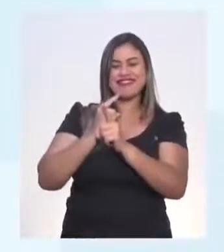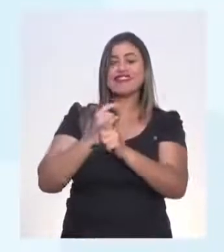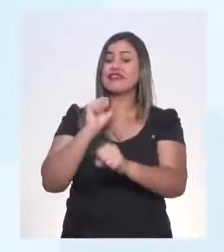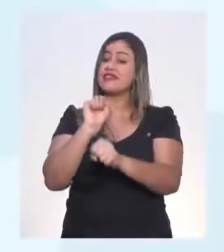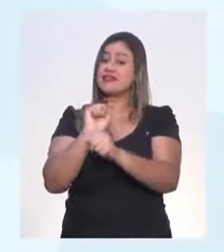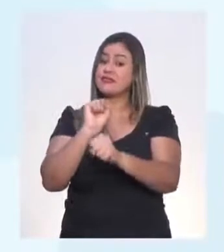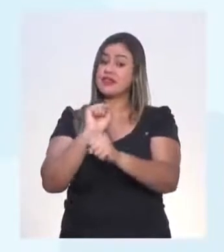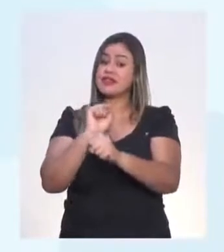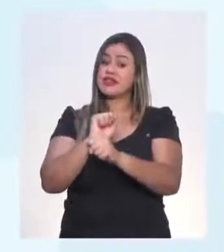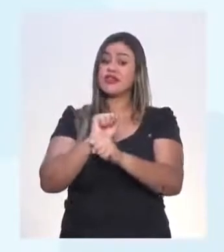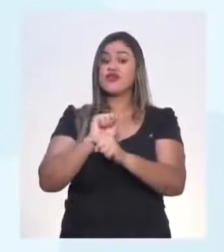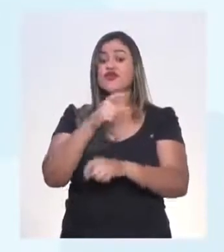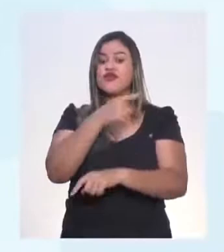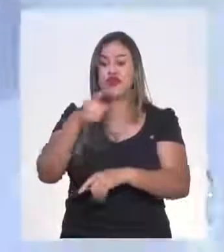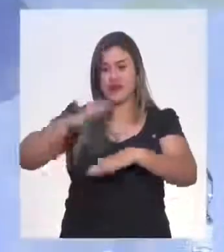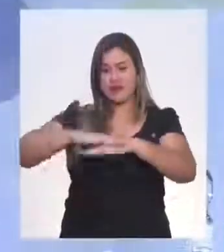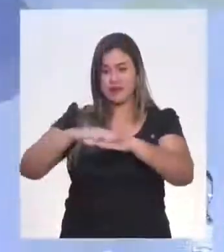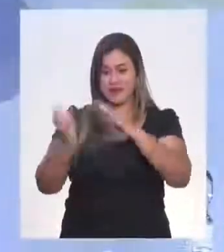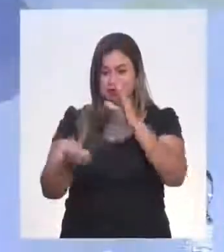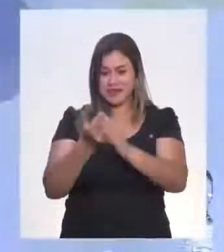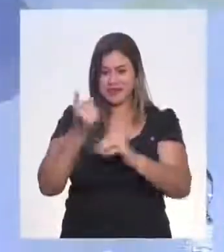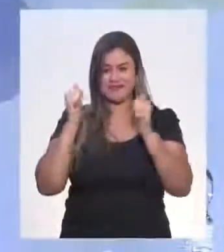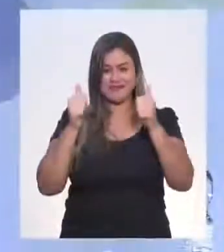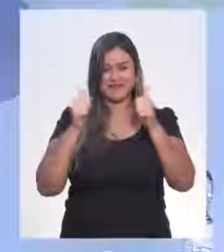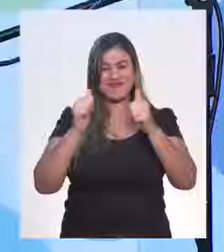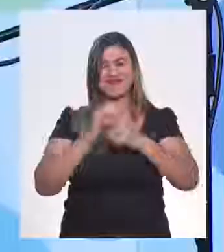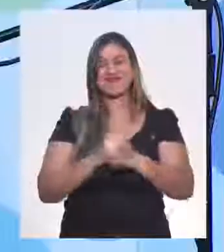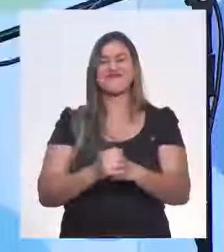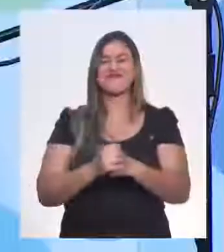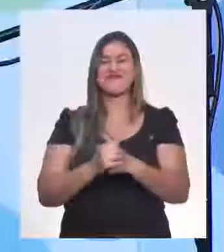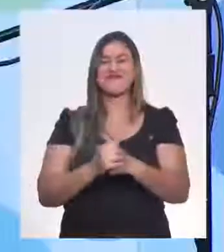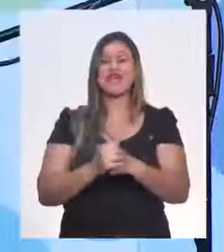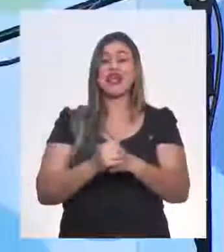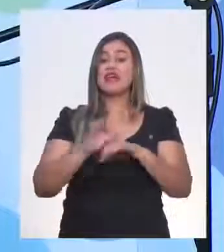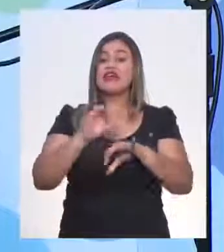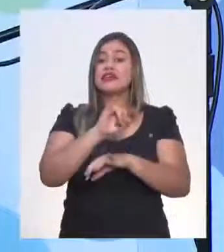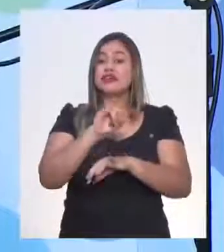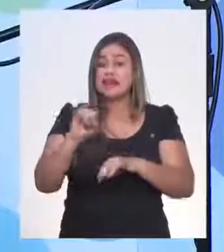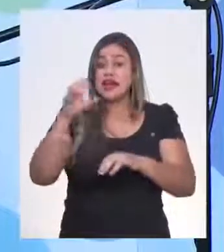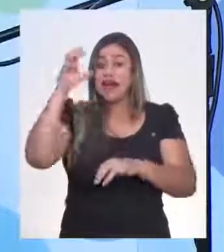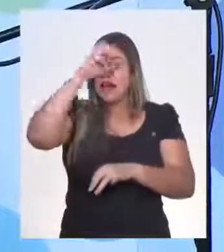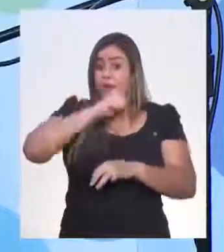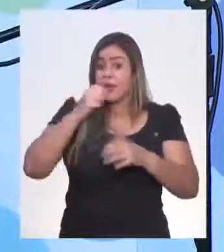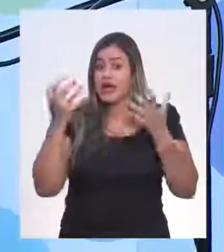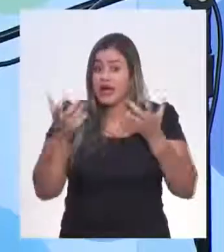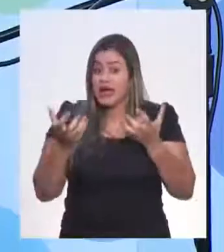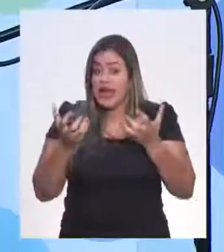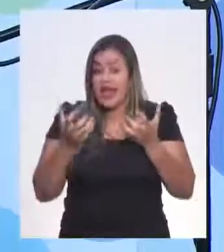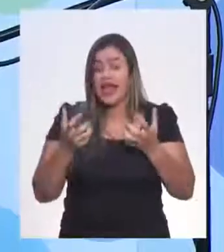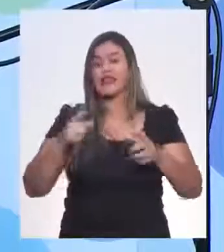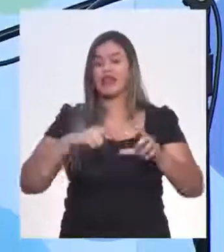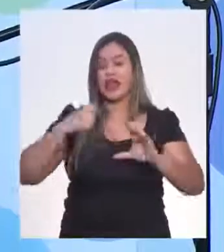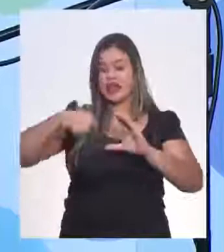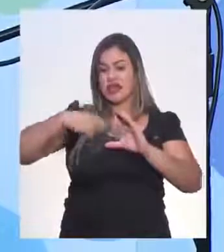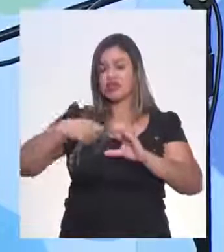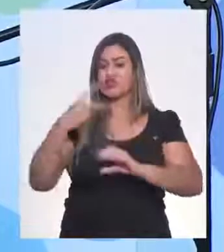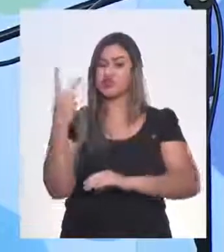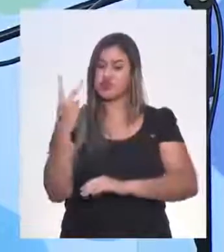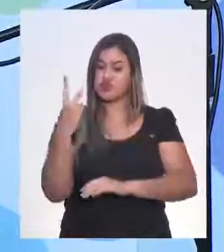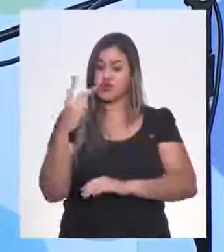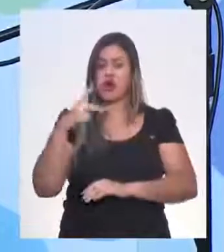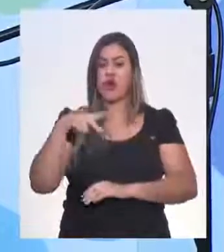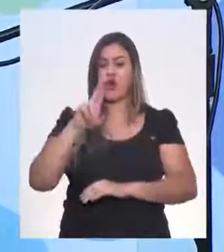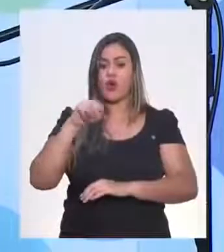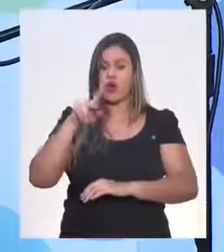próxima aula tô esperando agora o improviso de vocês É isso mesmo aliás quem quiser aprender o cooler e gravei duas aulinhas e o